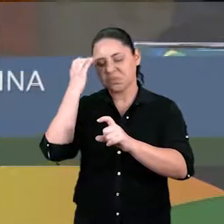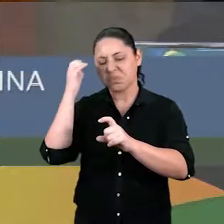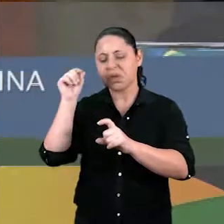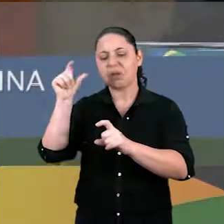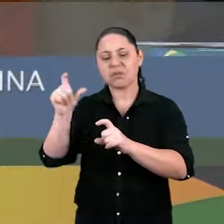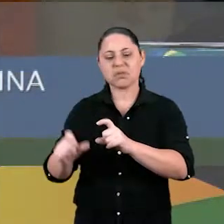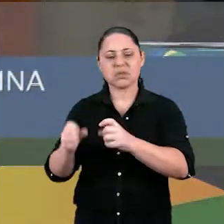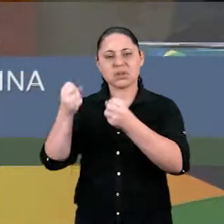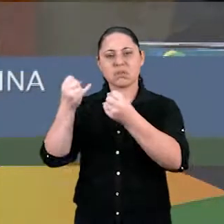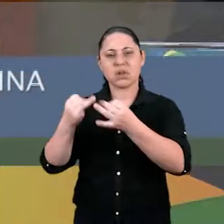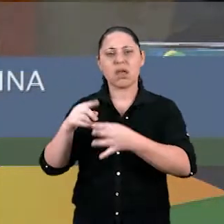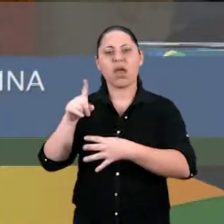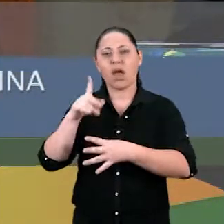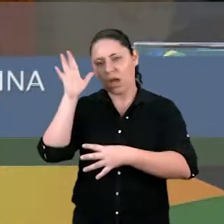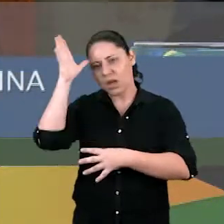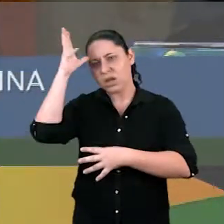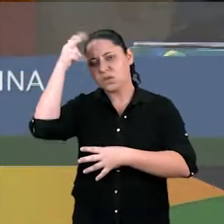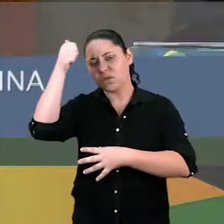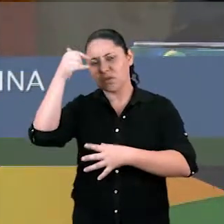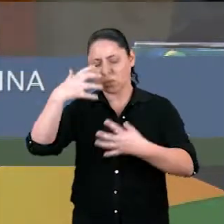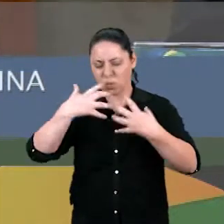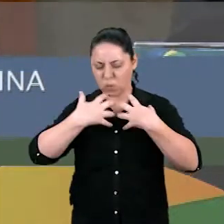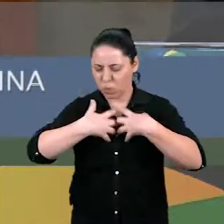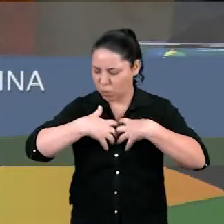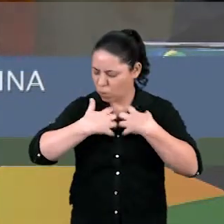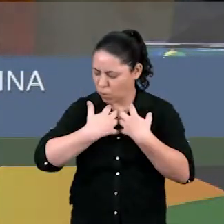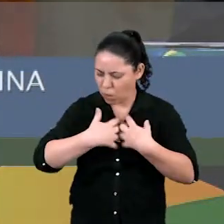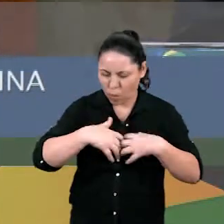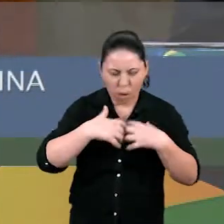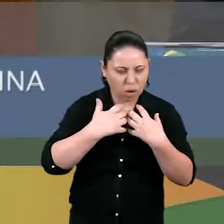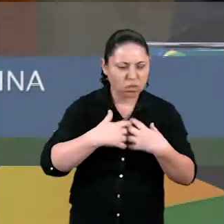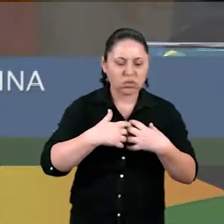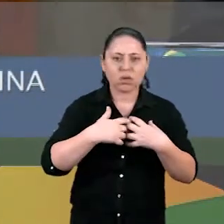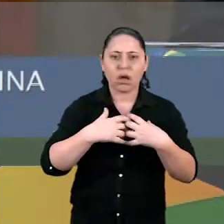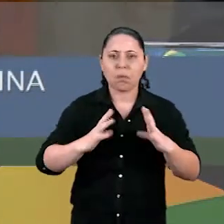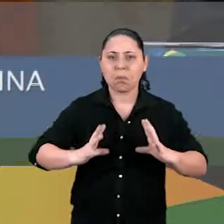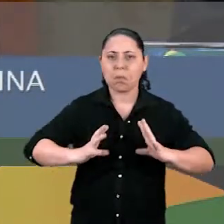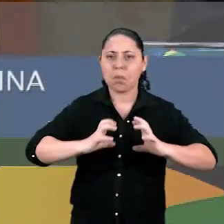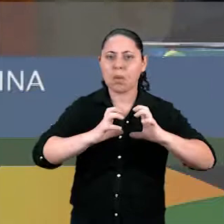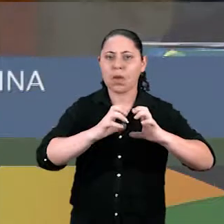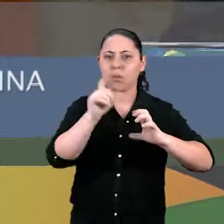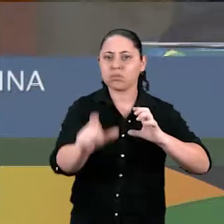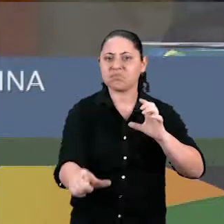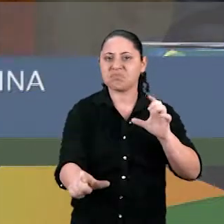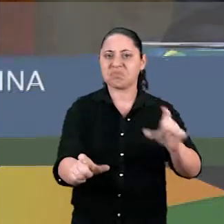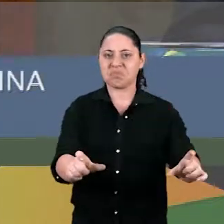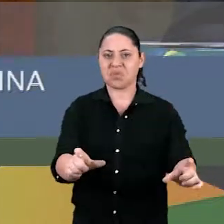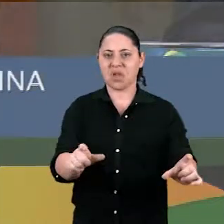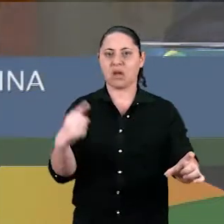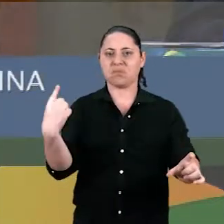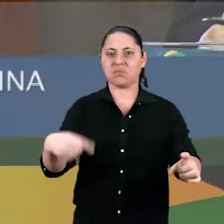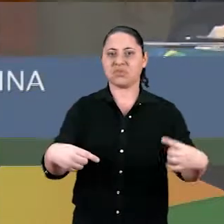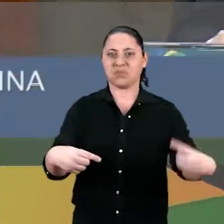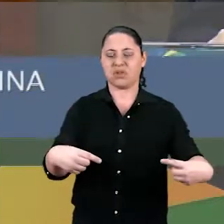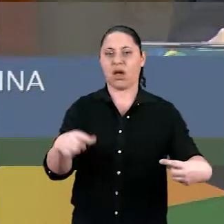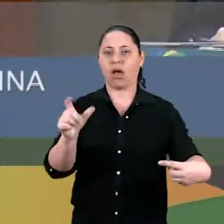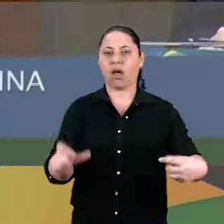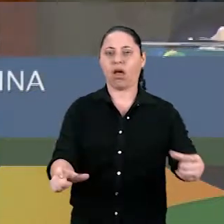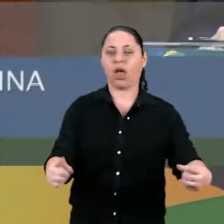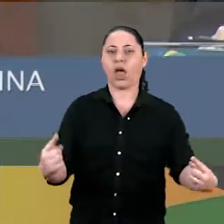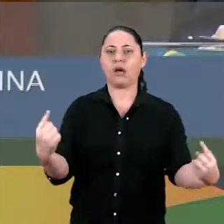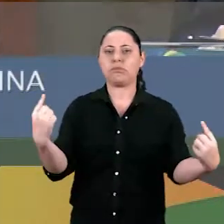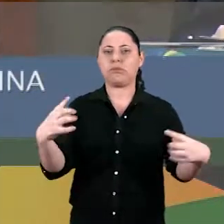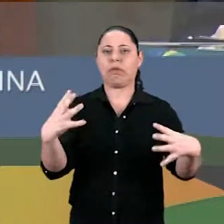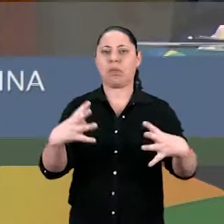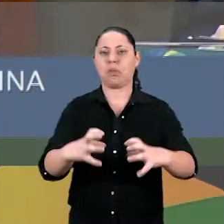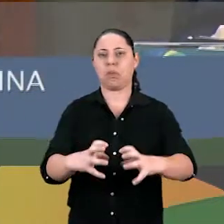posição salutar para resolver os conflitos entre partes que brigam num mesmo